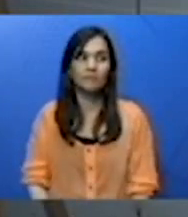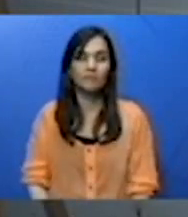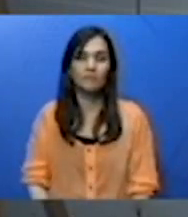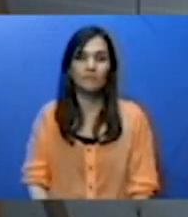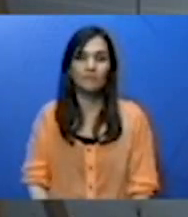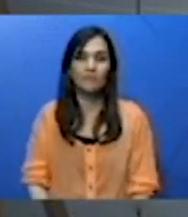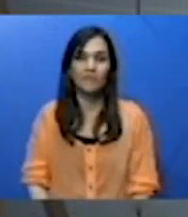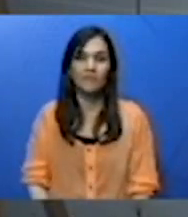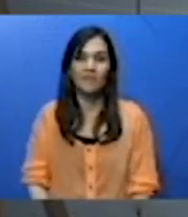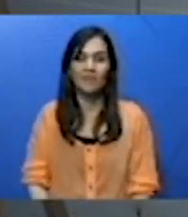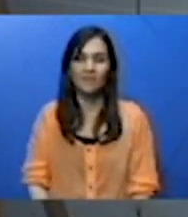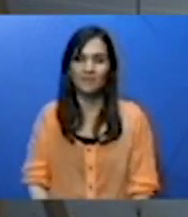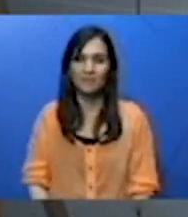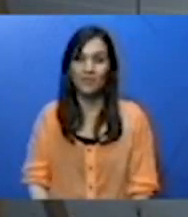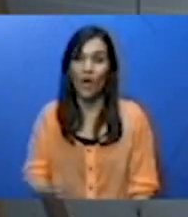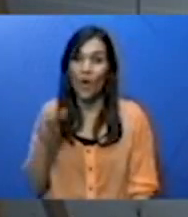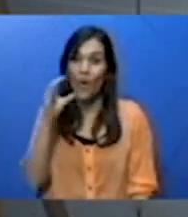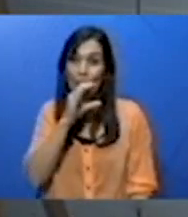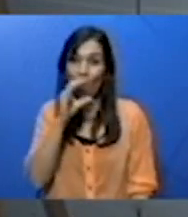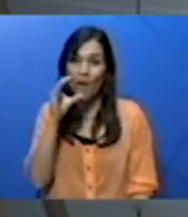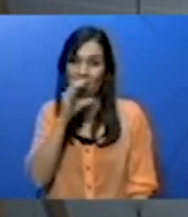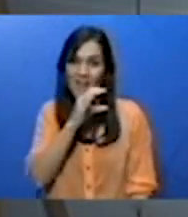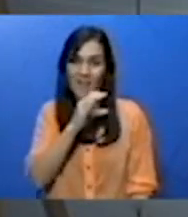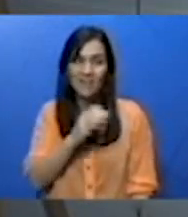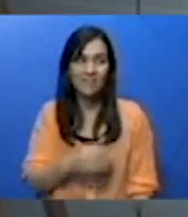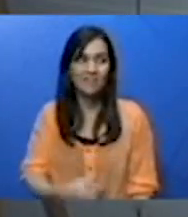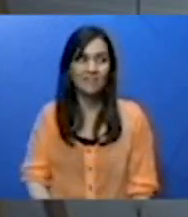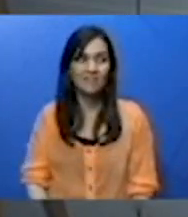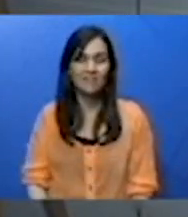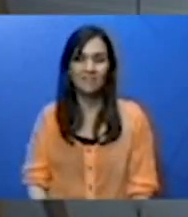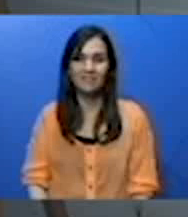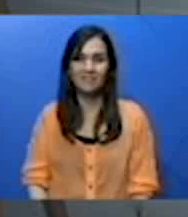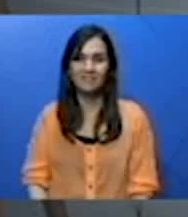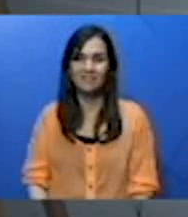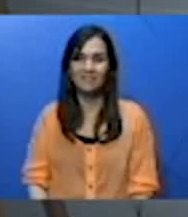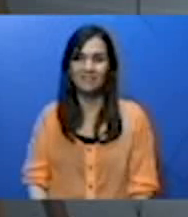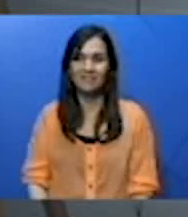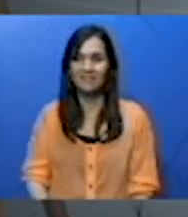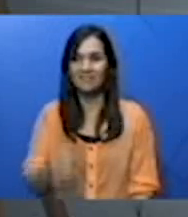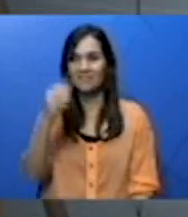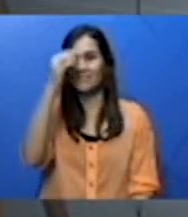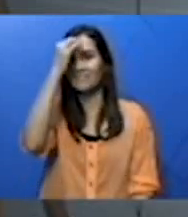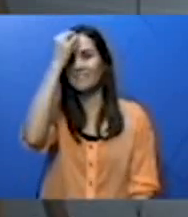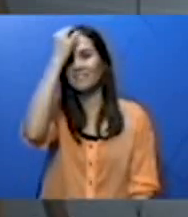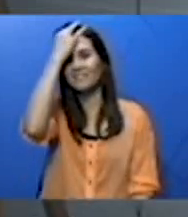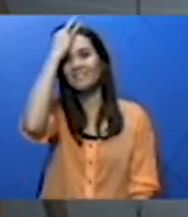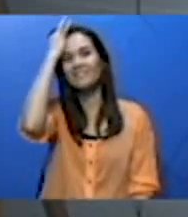Correr com dois R's. É verdade. Nossa, vou corrigir o meu aqui.